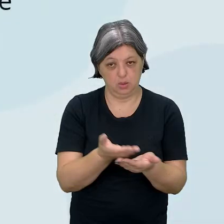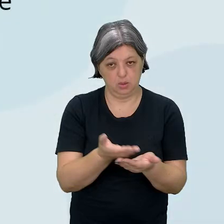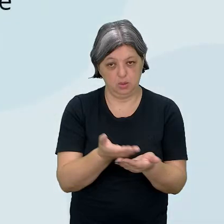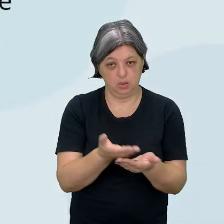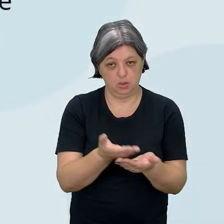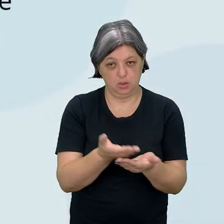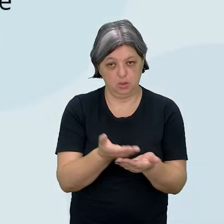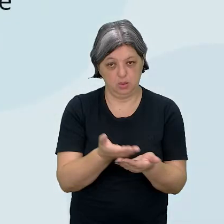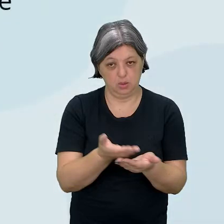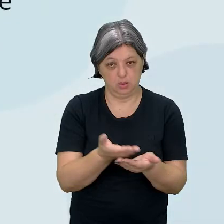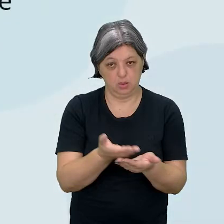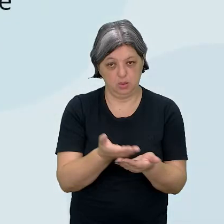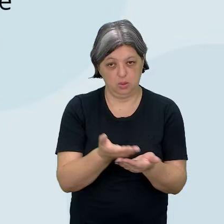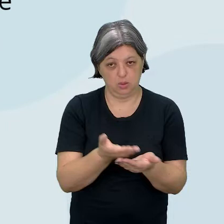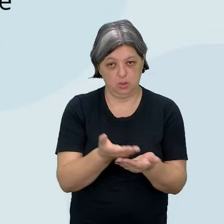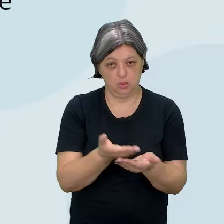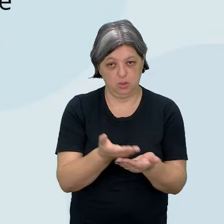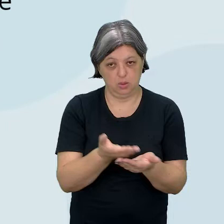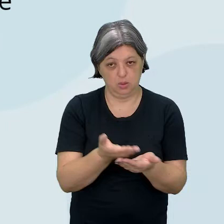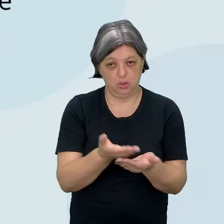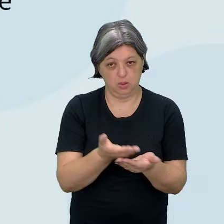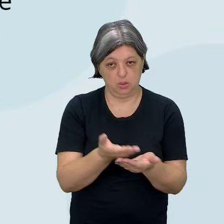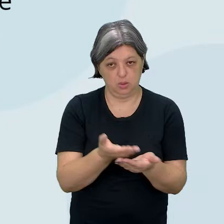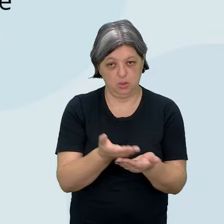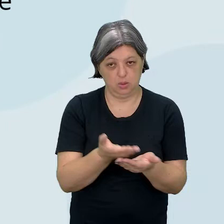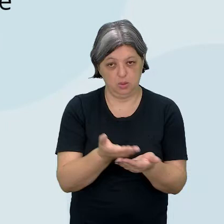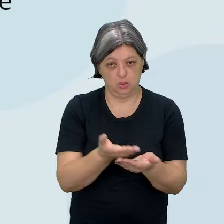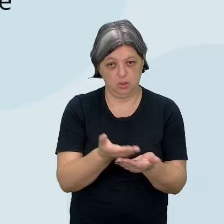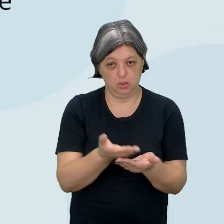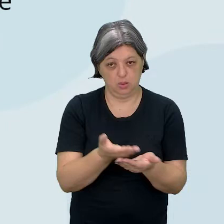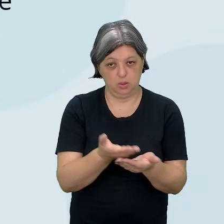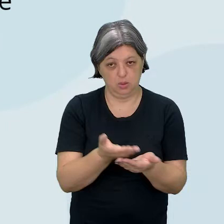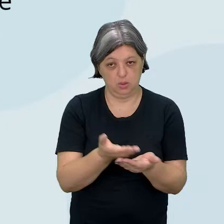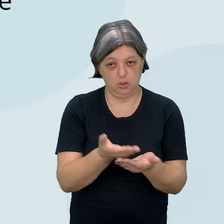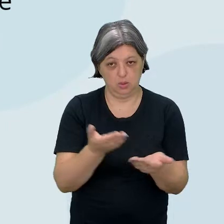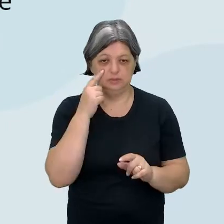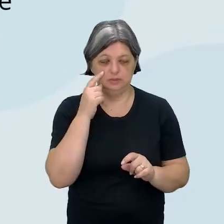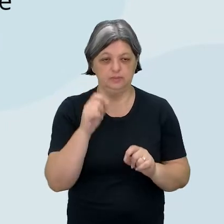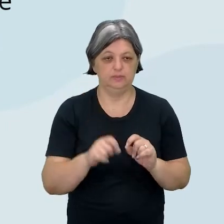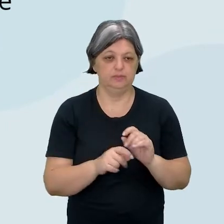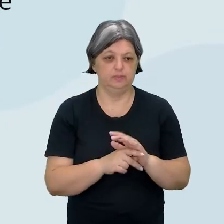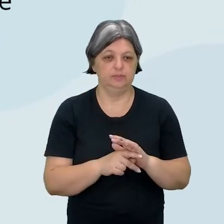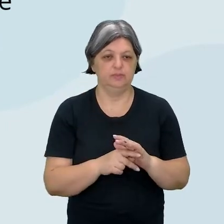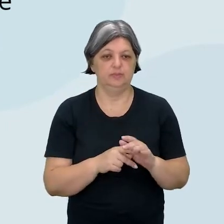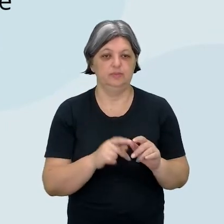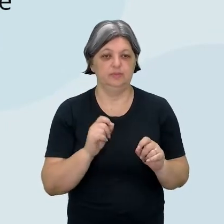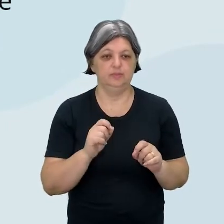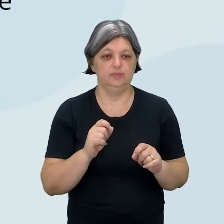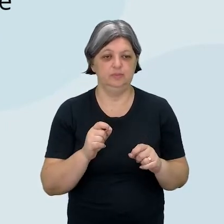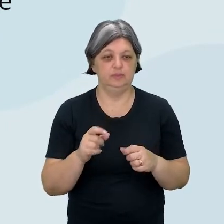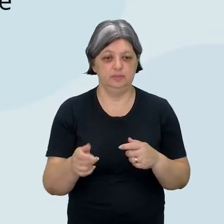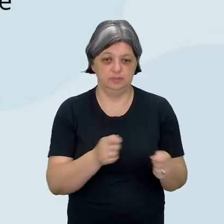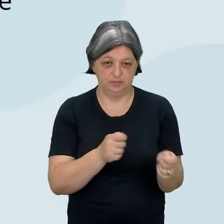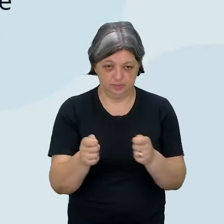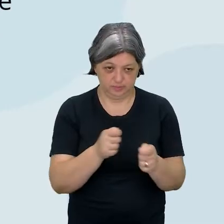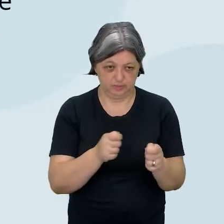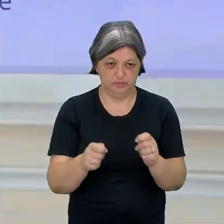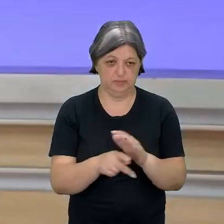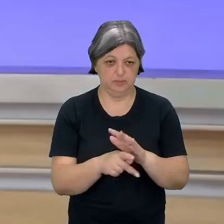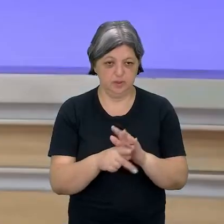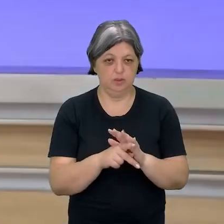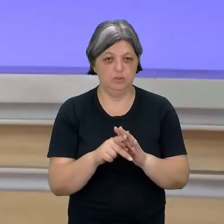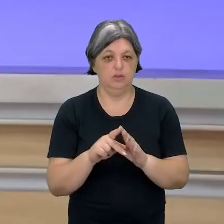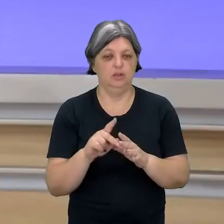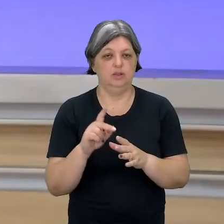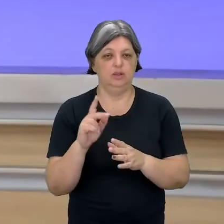aula, como, por exemplo, a sucessão ecológica, a ecotoxicologia e o controle biológico. A